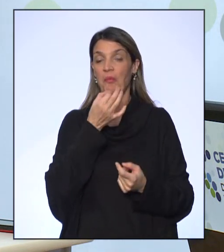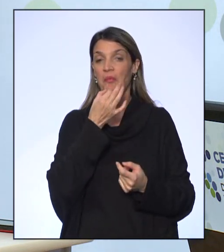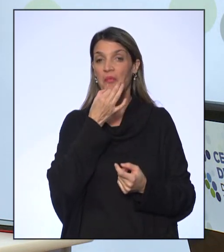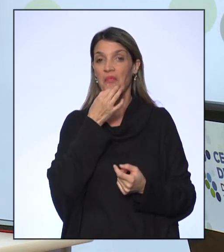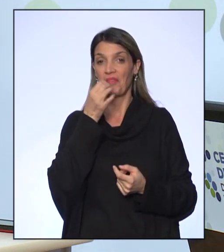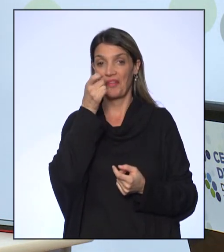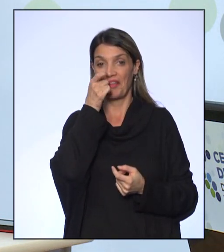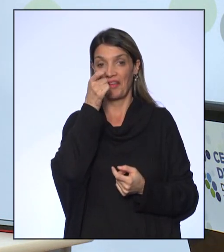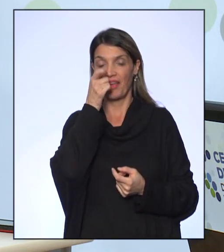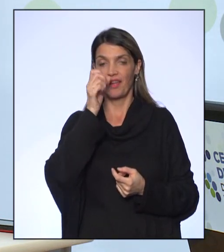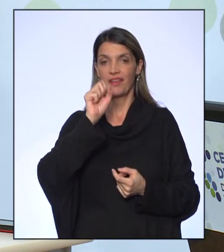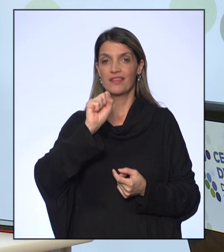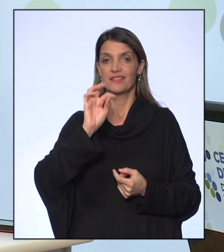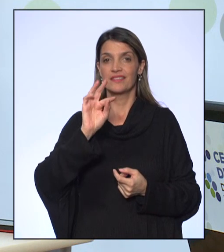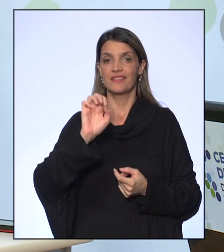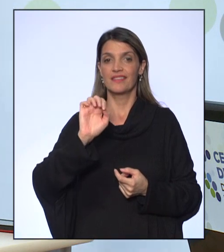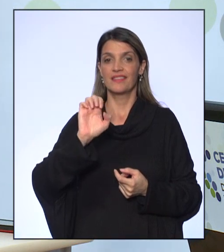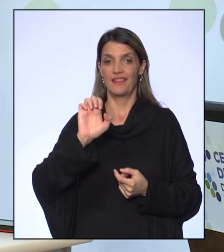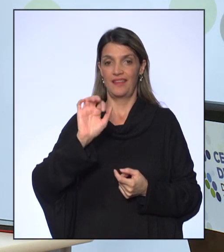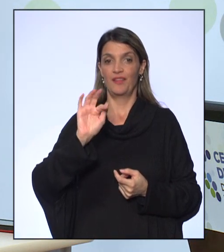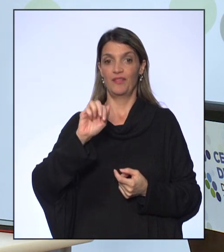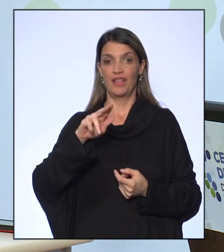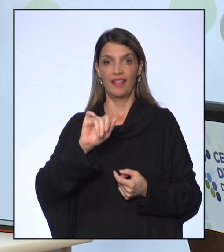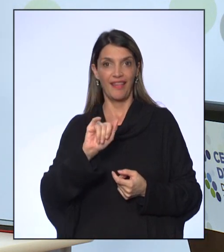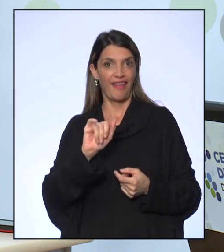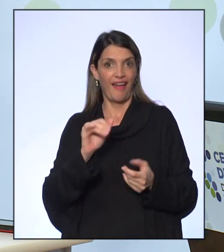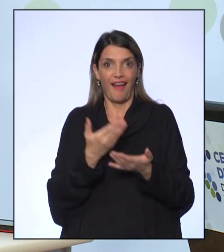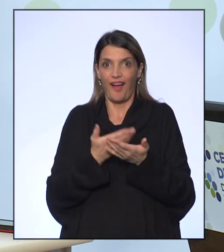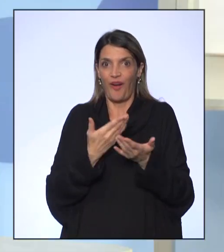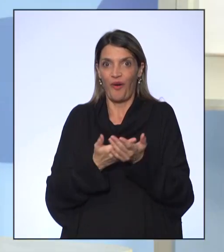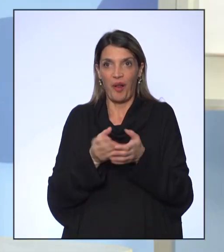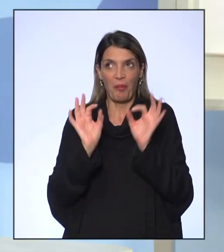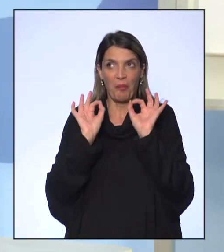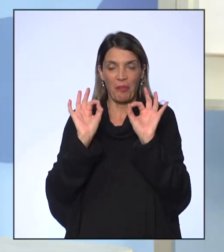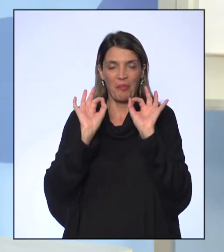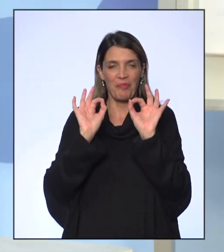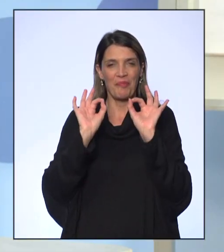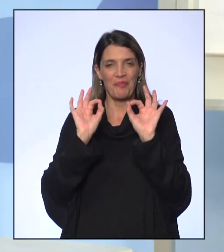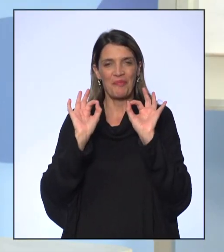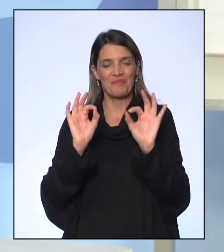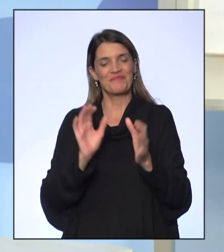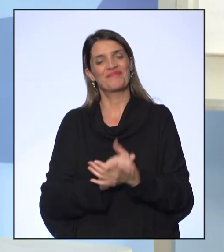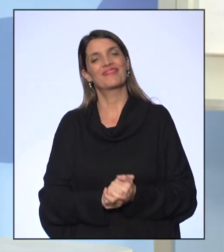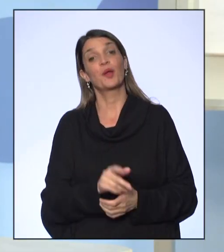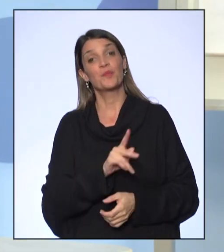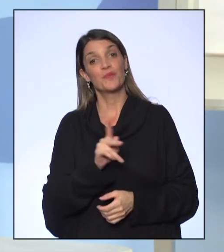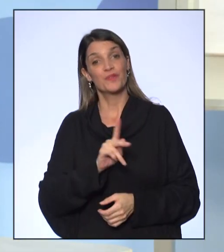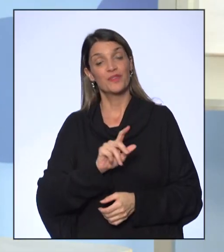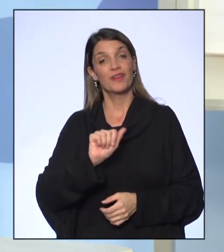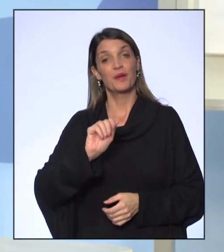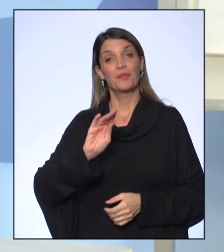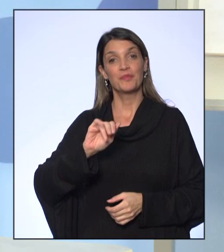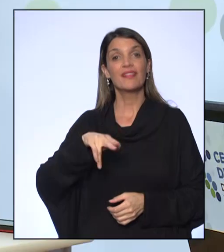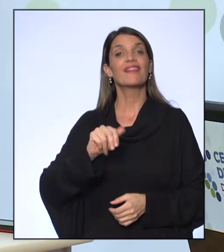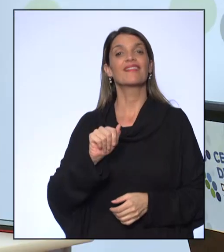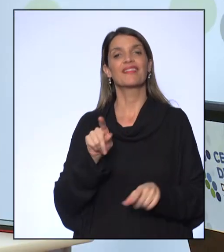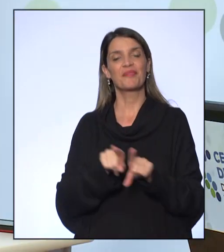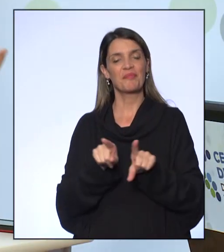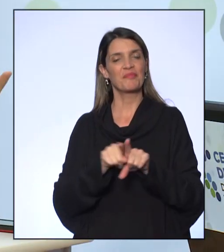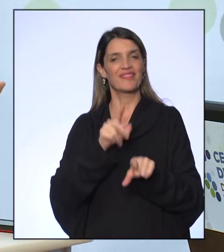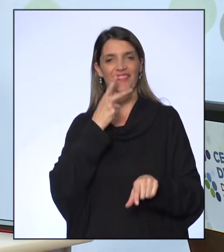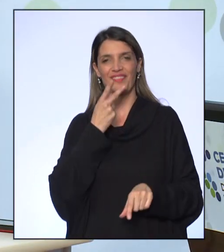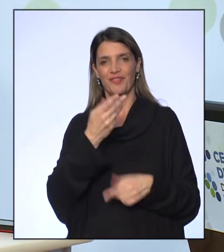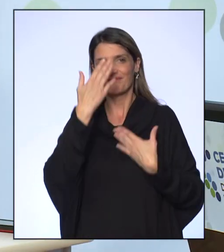chat. A Stephanie está elogiando a aula, falou que a aula está top. Ainda bem, né? Assim como a professora Abina também. Muito bom, pessoal. A